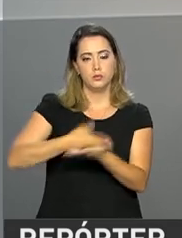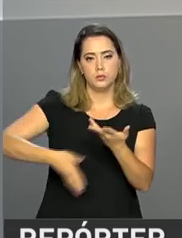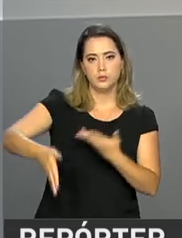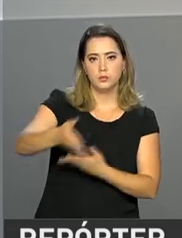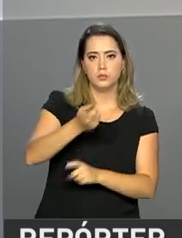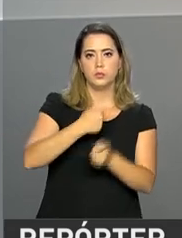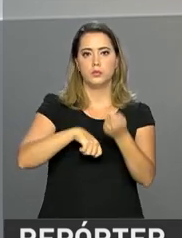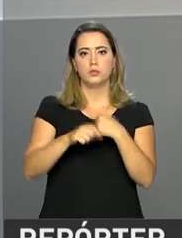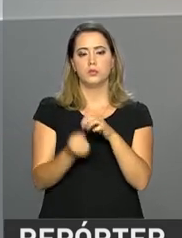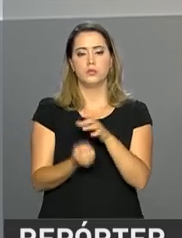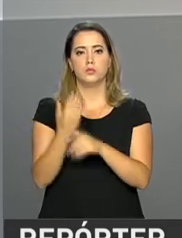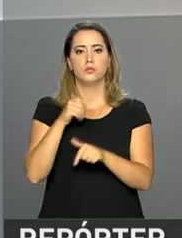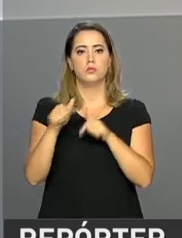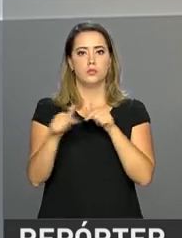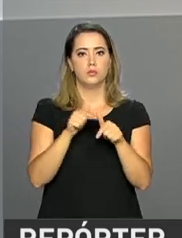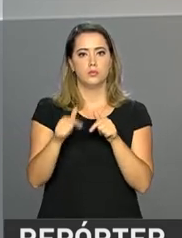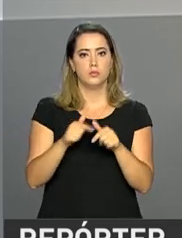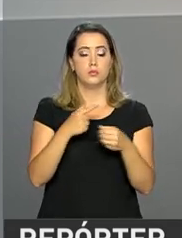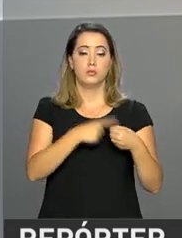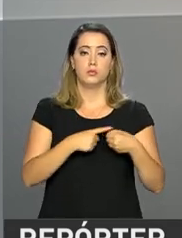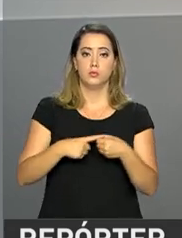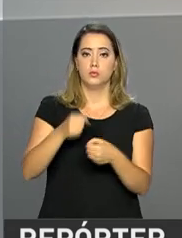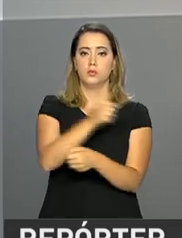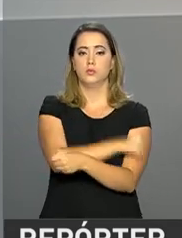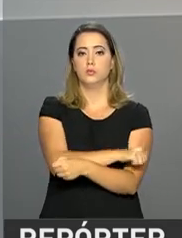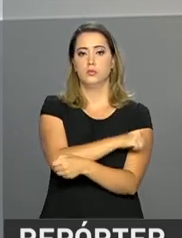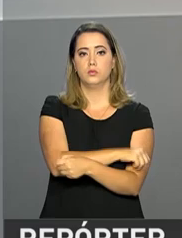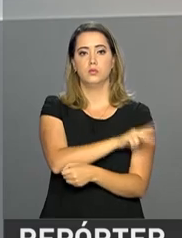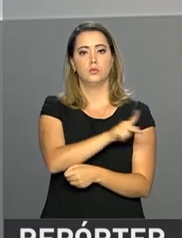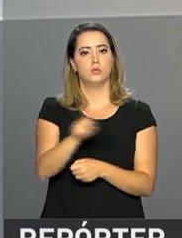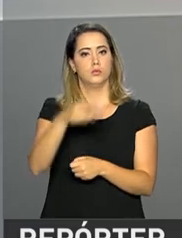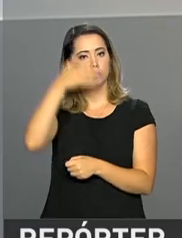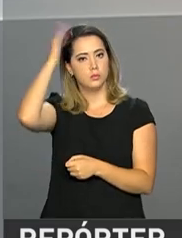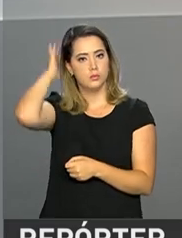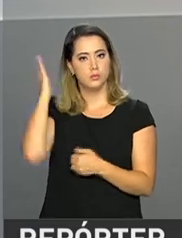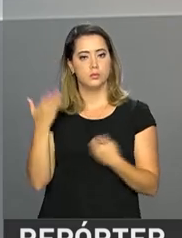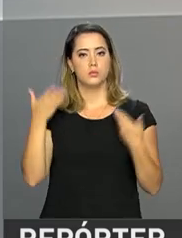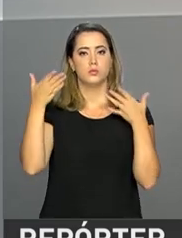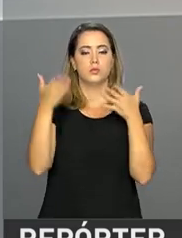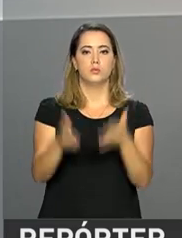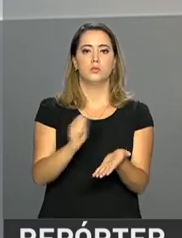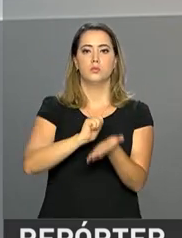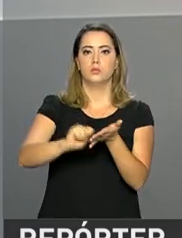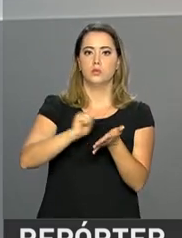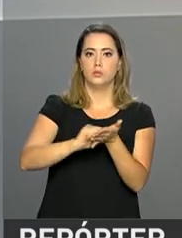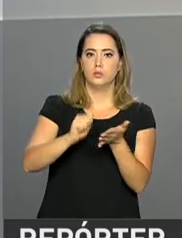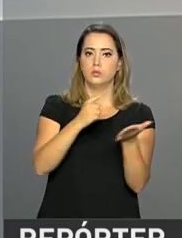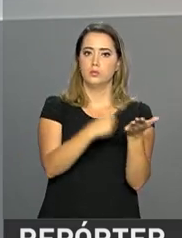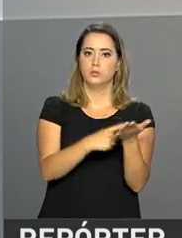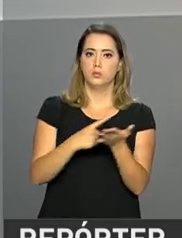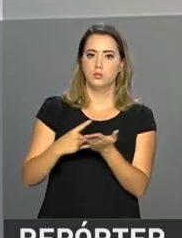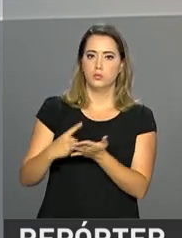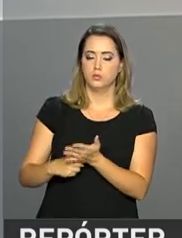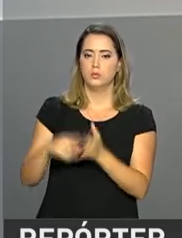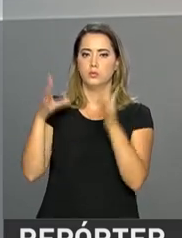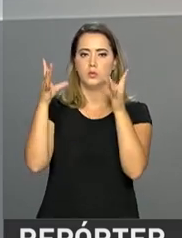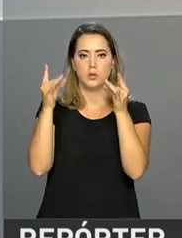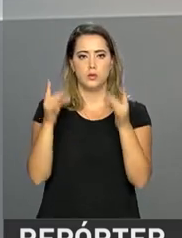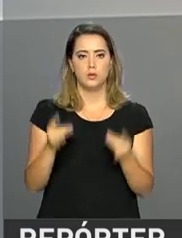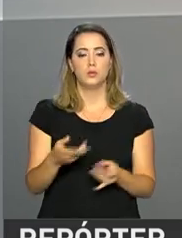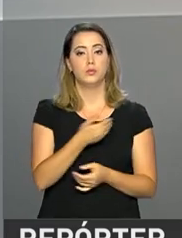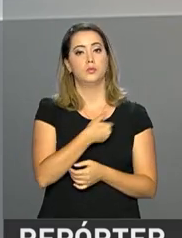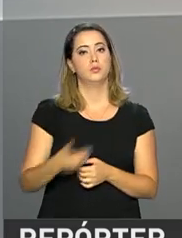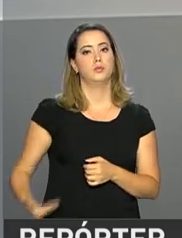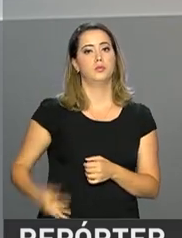para movimentar a economia e gerar empregos na cidade do Rio. O presidente Michel Temer participou da assinatura do acordo e destacou